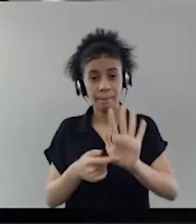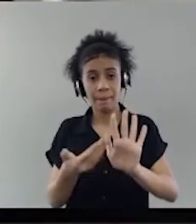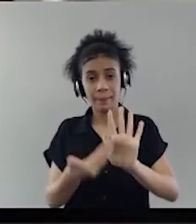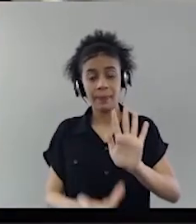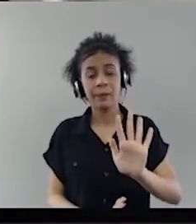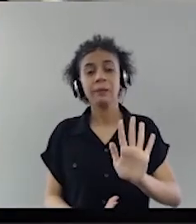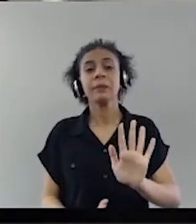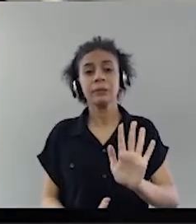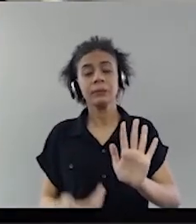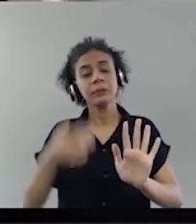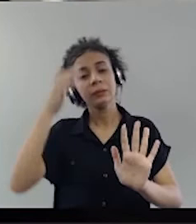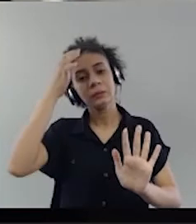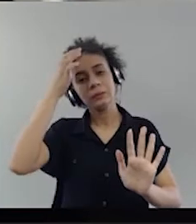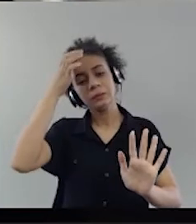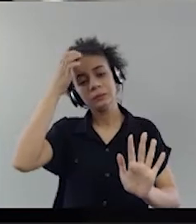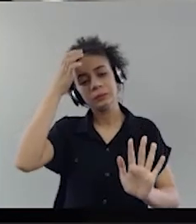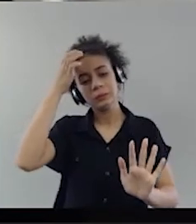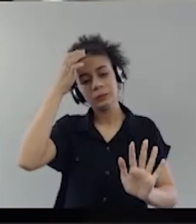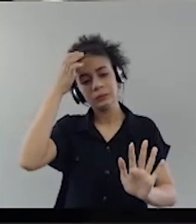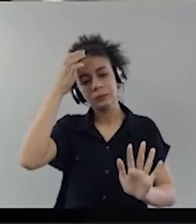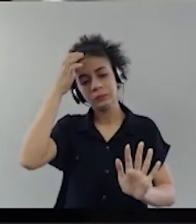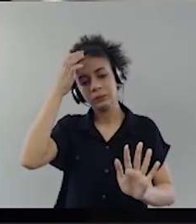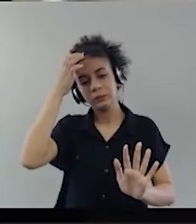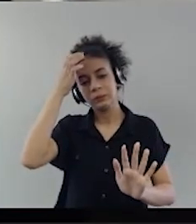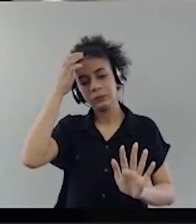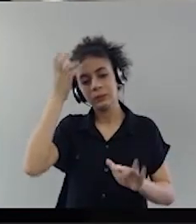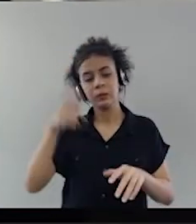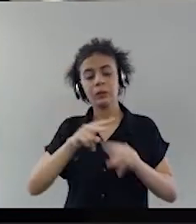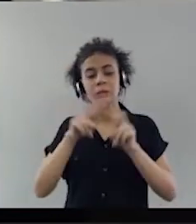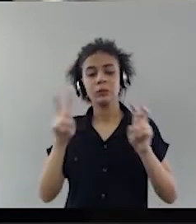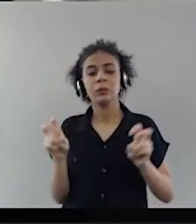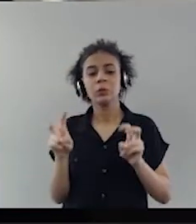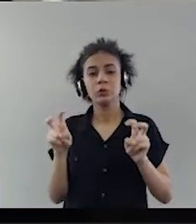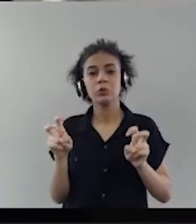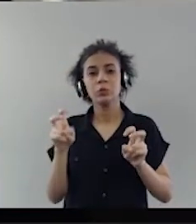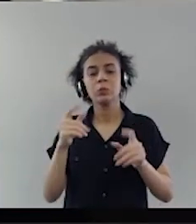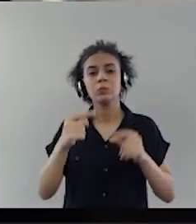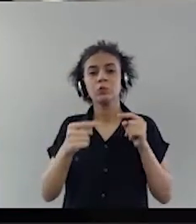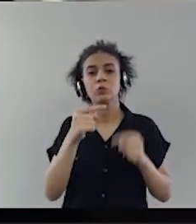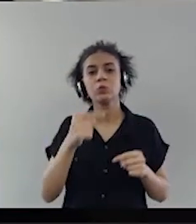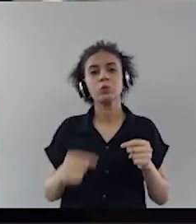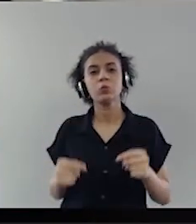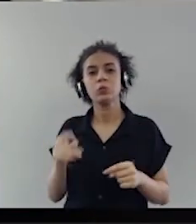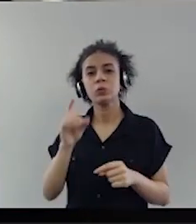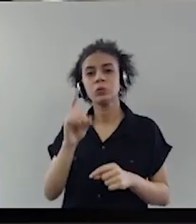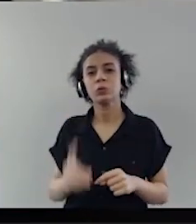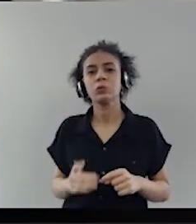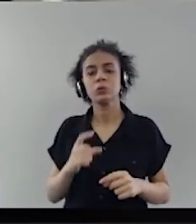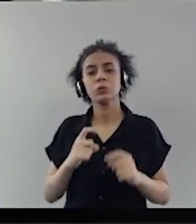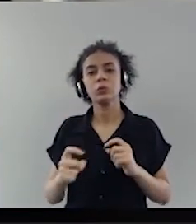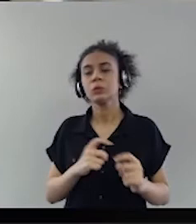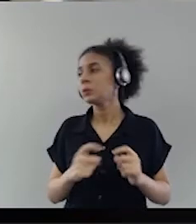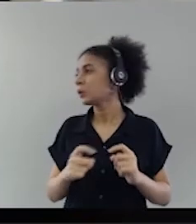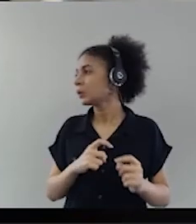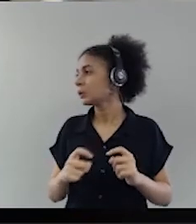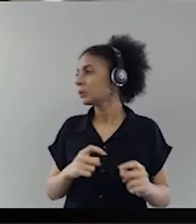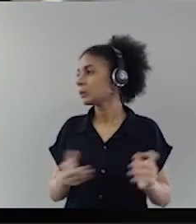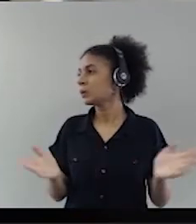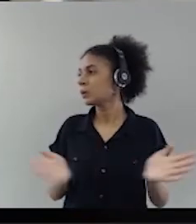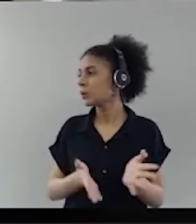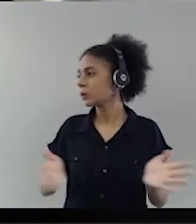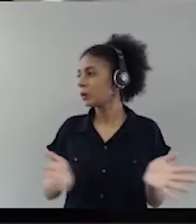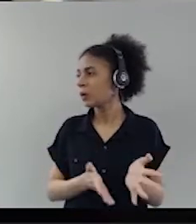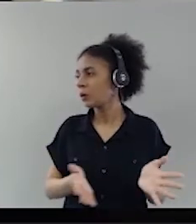os senhores, que é exatamente sobre a discussão do direito administrativo